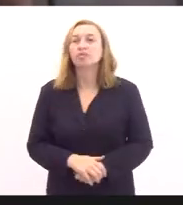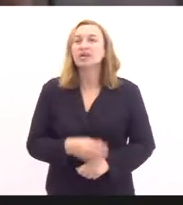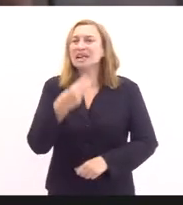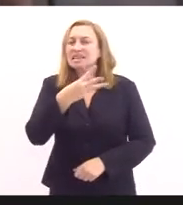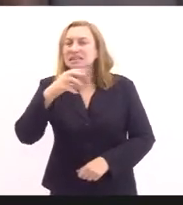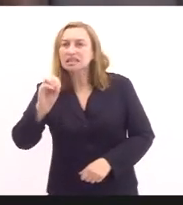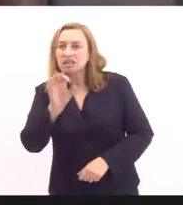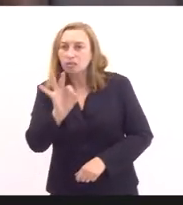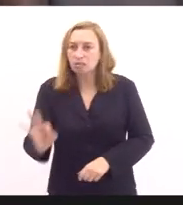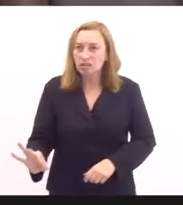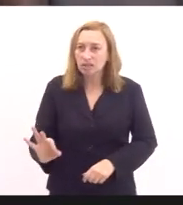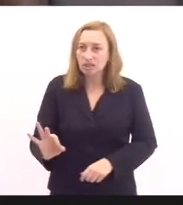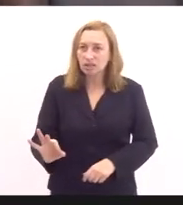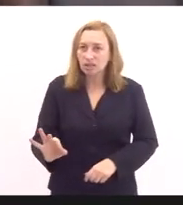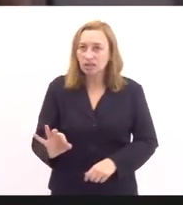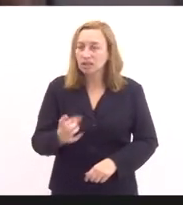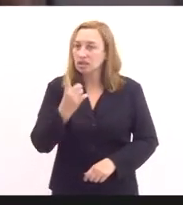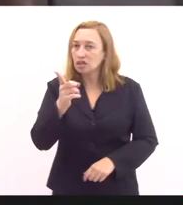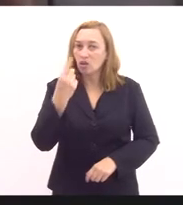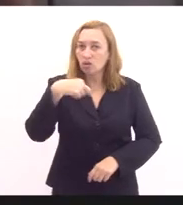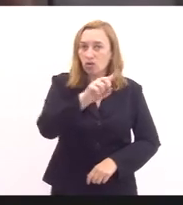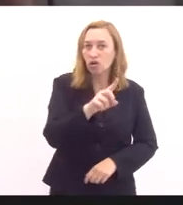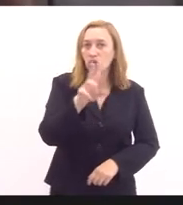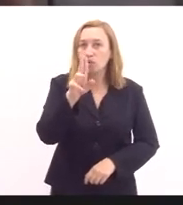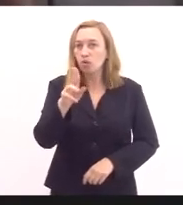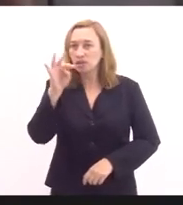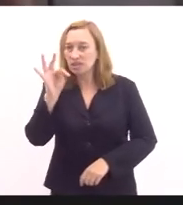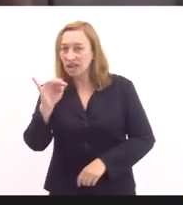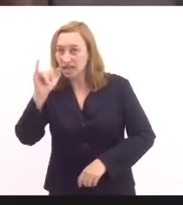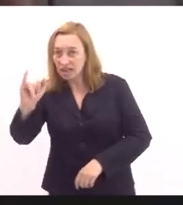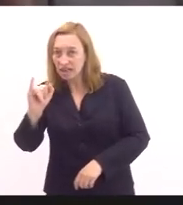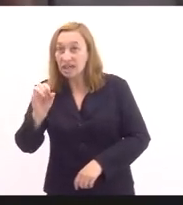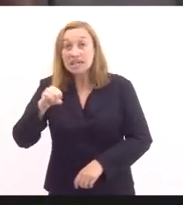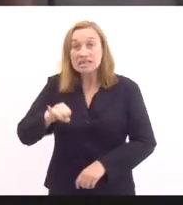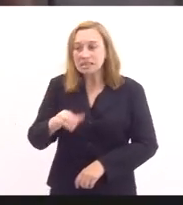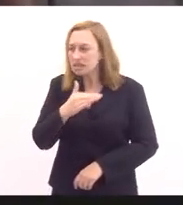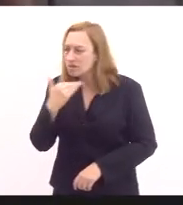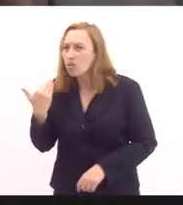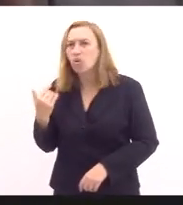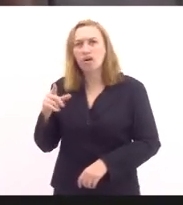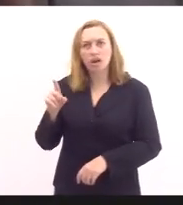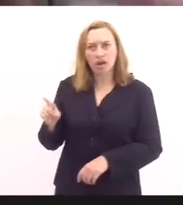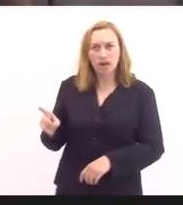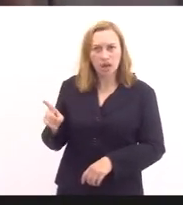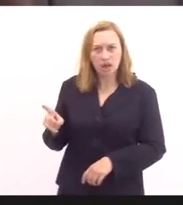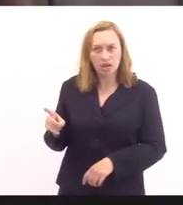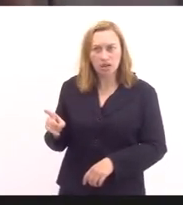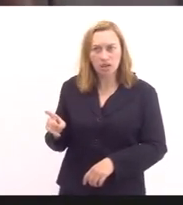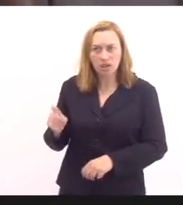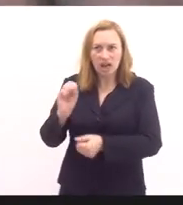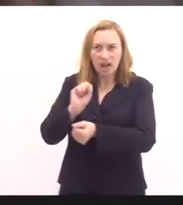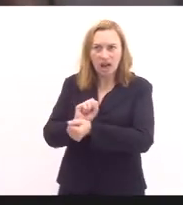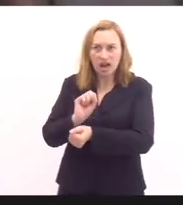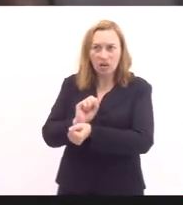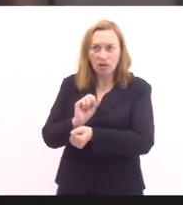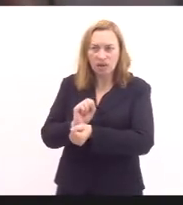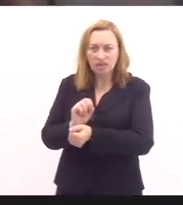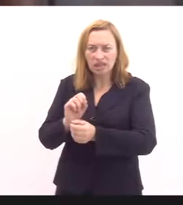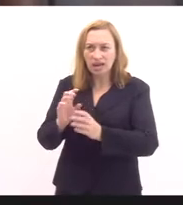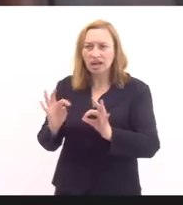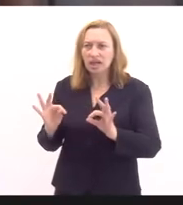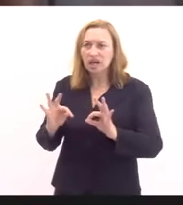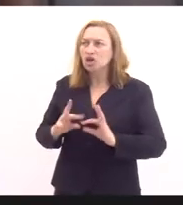trinta por cento não foram para UTI ou seja se elas foram a óbito seria esperado que elas estivessem todas as